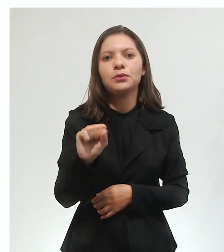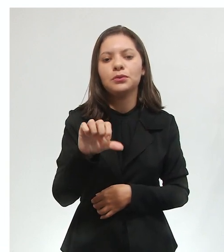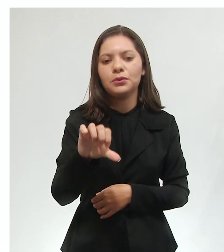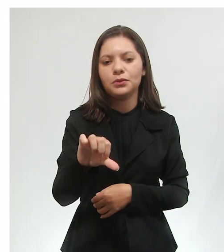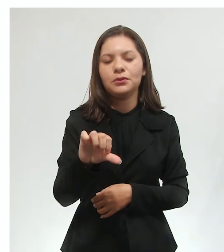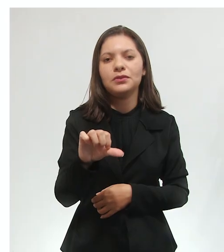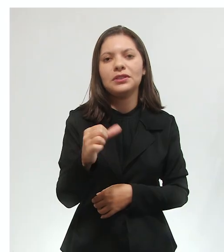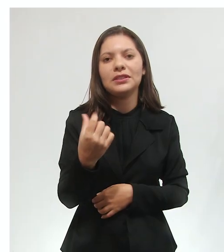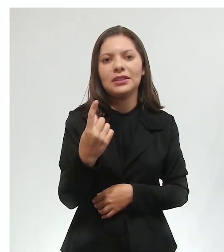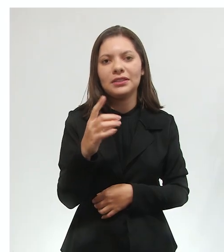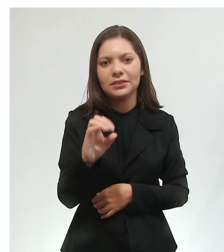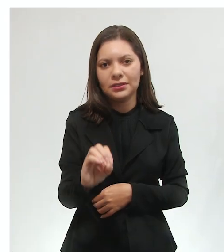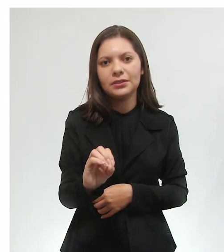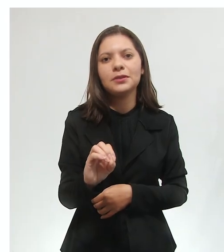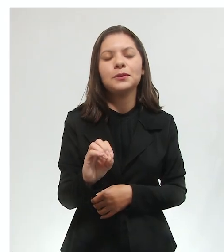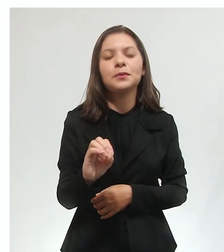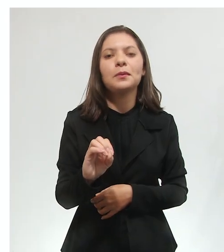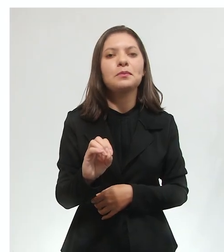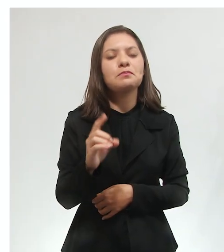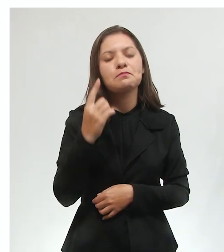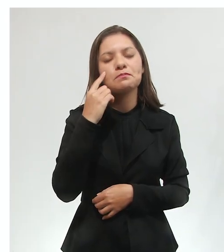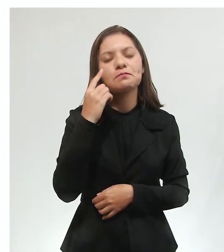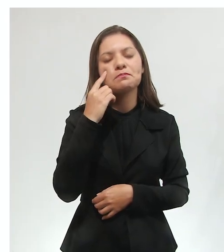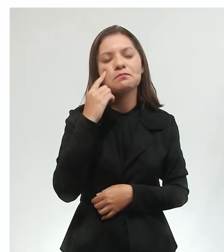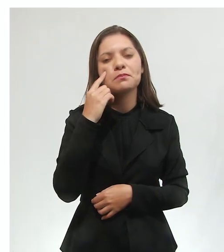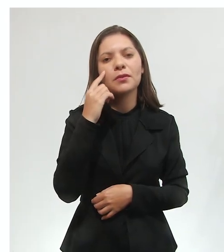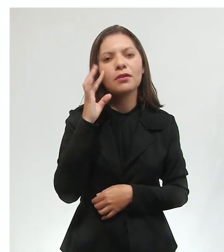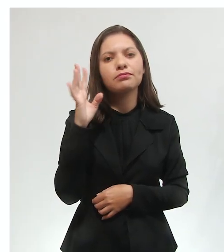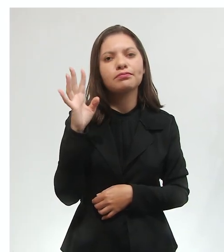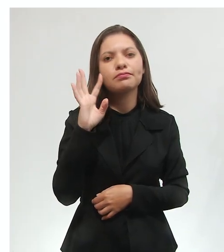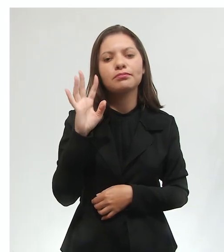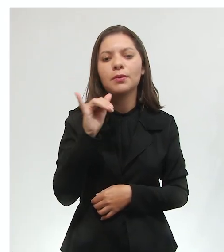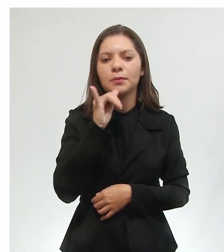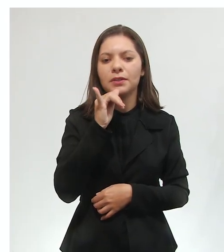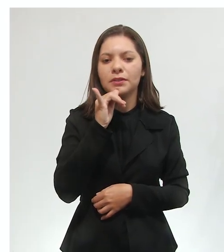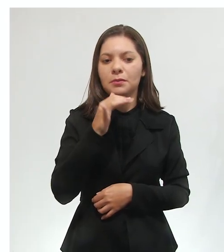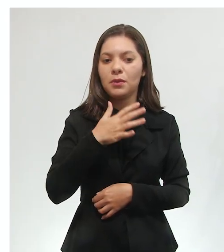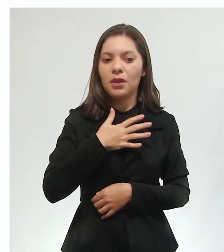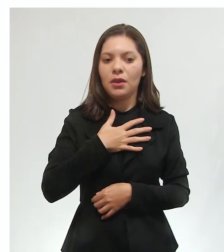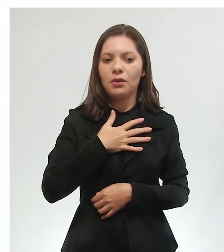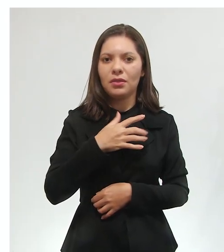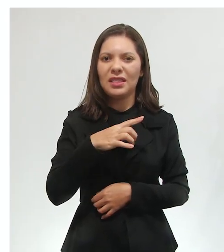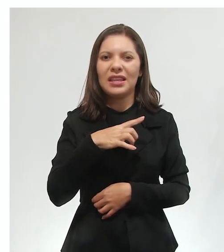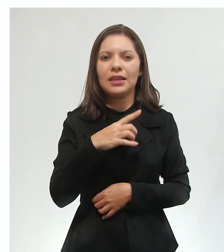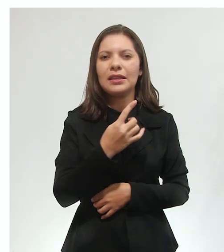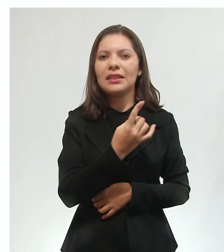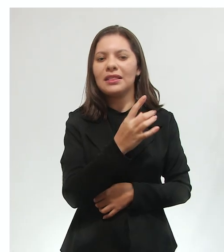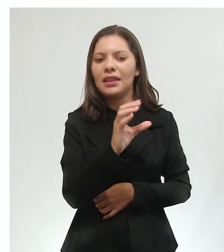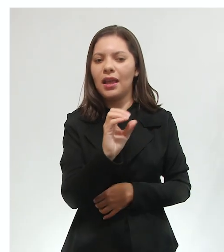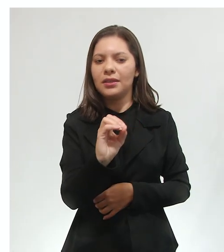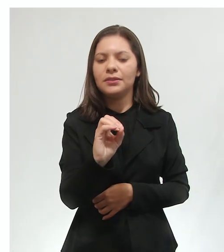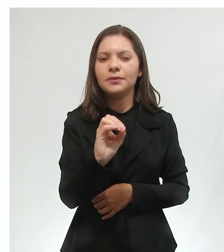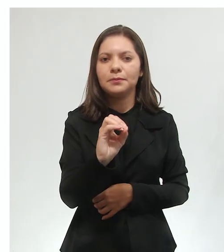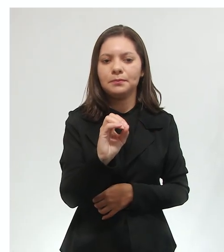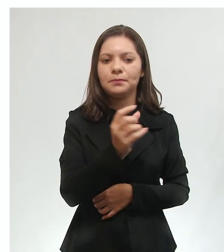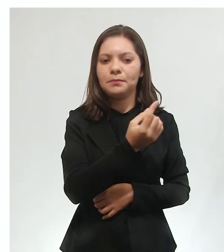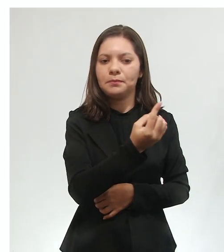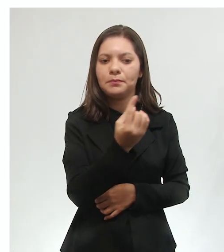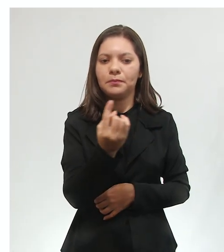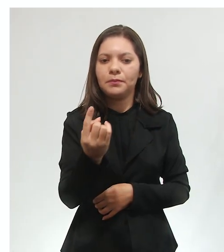9, 10. Toda vez que eu tiver essas nossas 10 unidades, eu